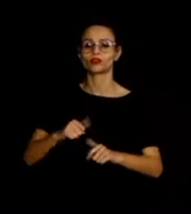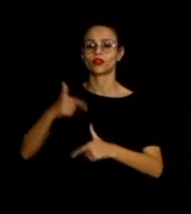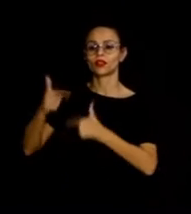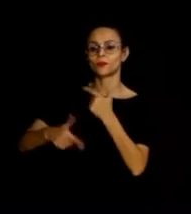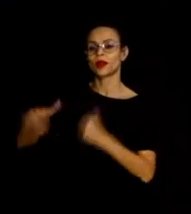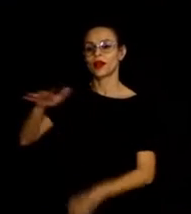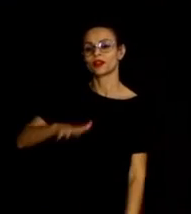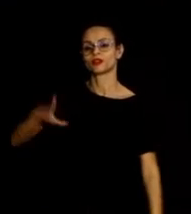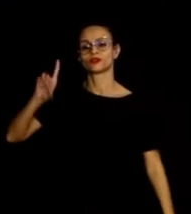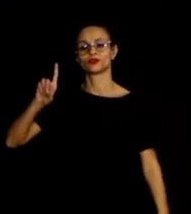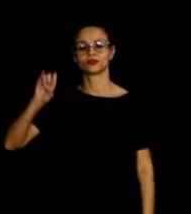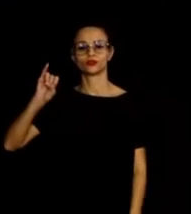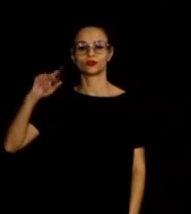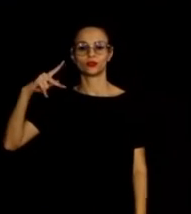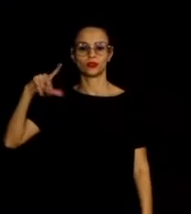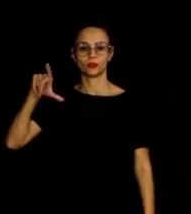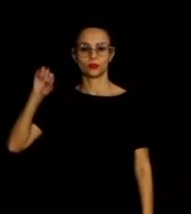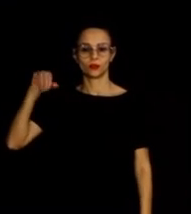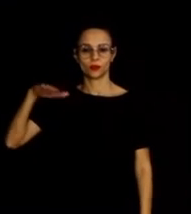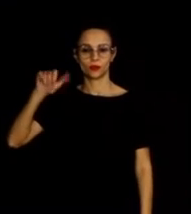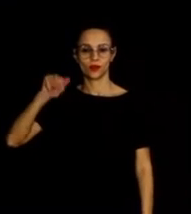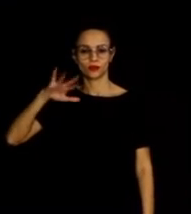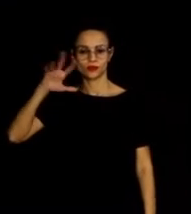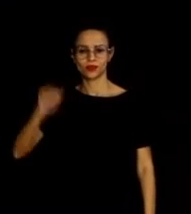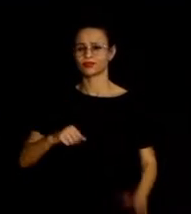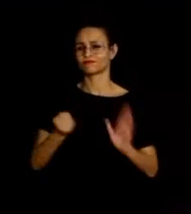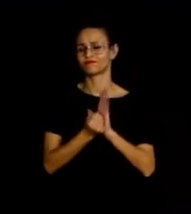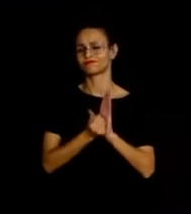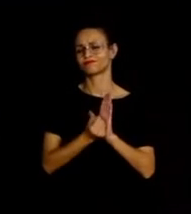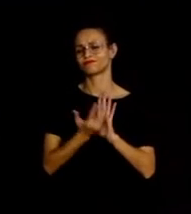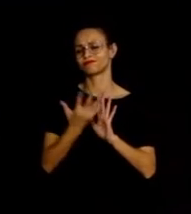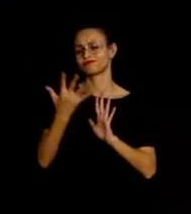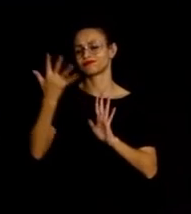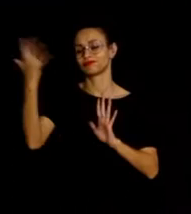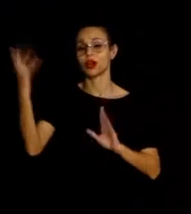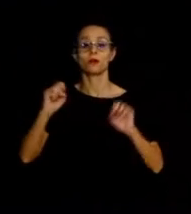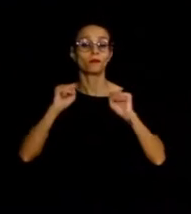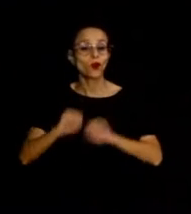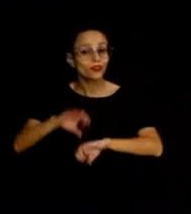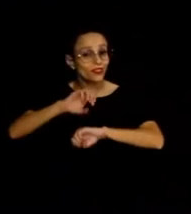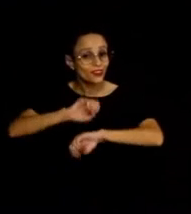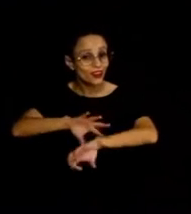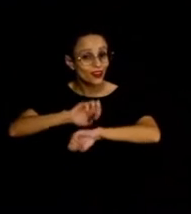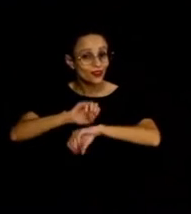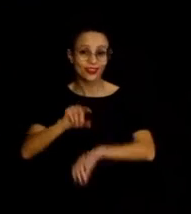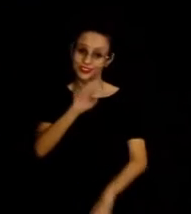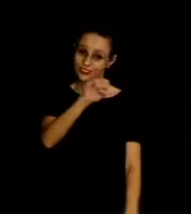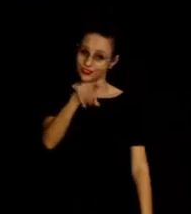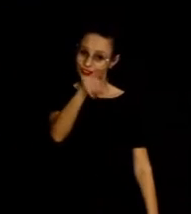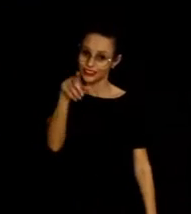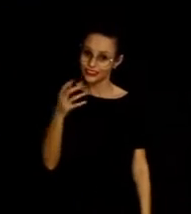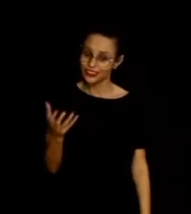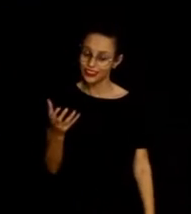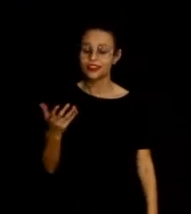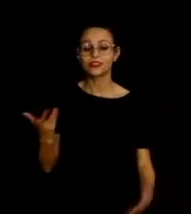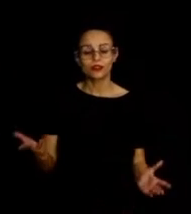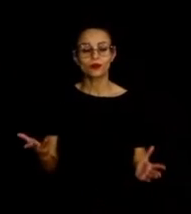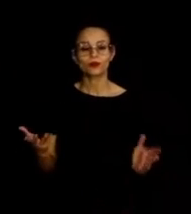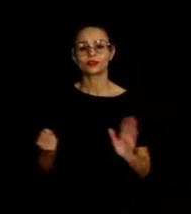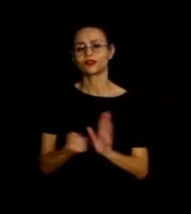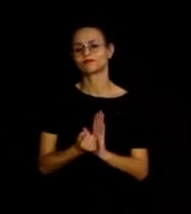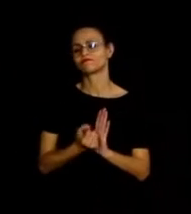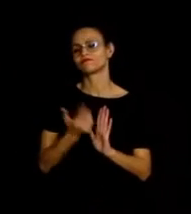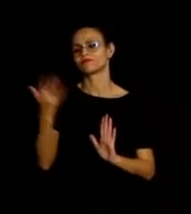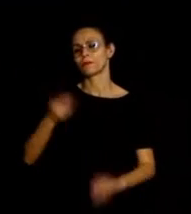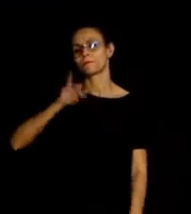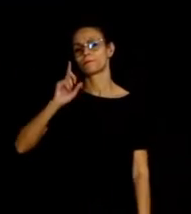diplomacia você pode fazer tanta coisa tanta coisa você pode dar aula não se quiser então tem